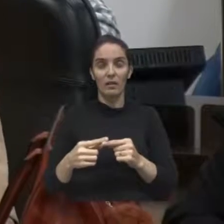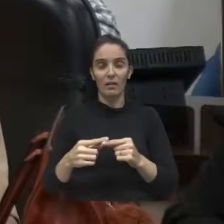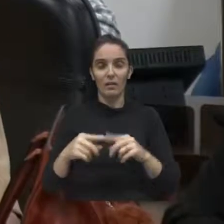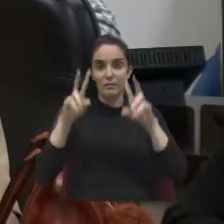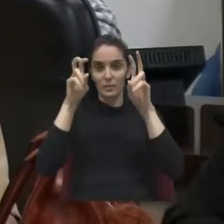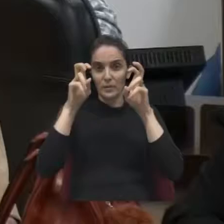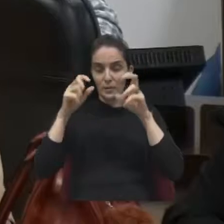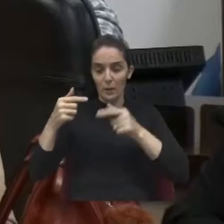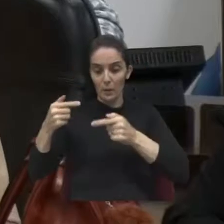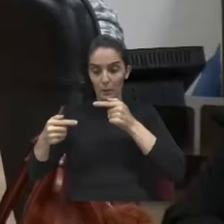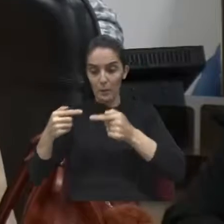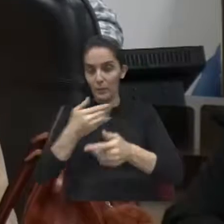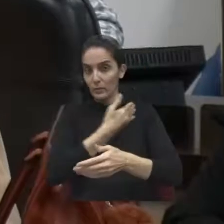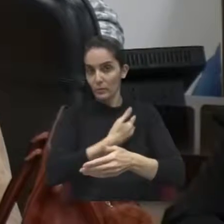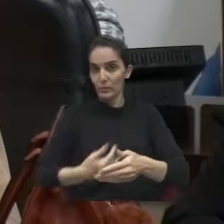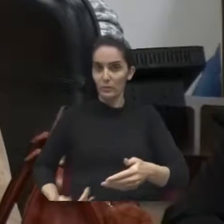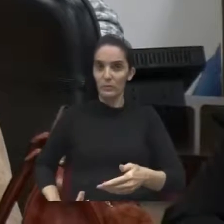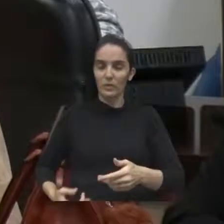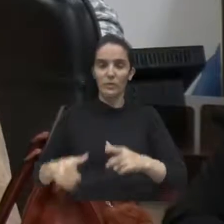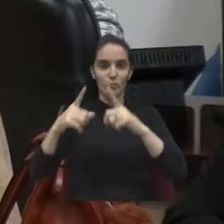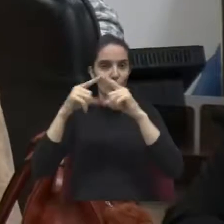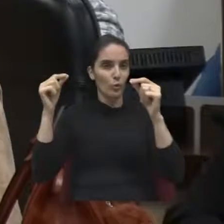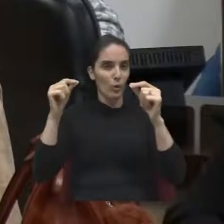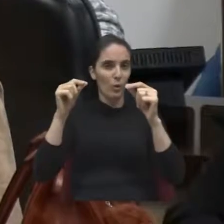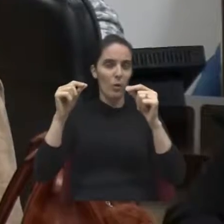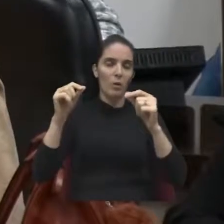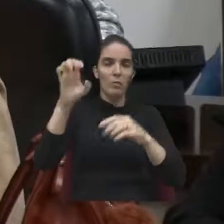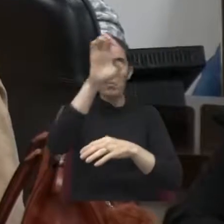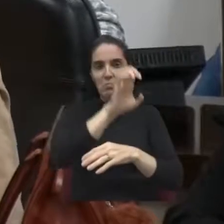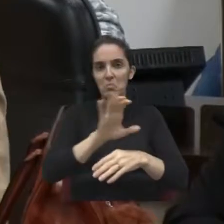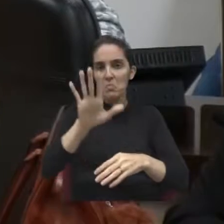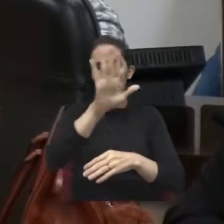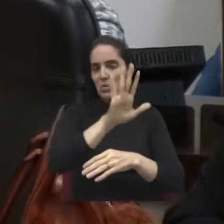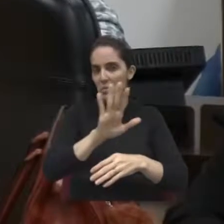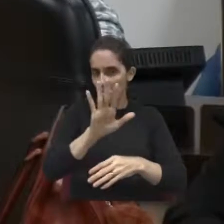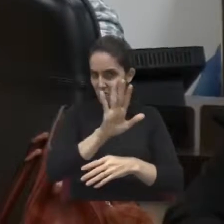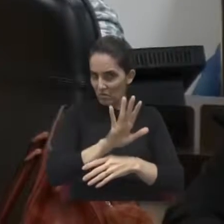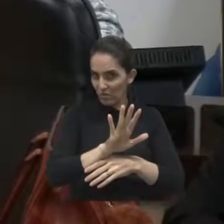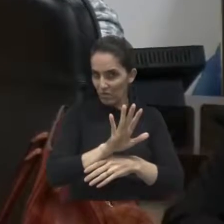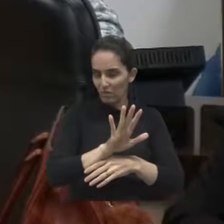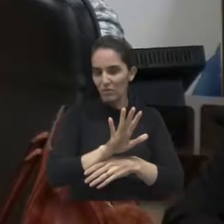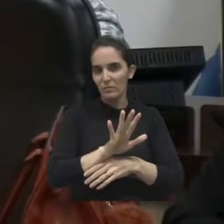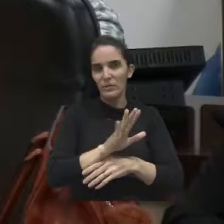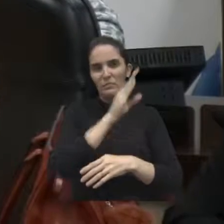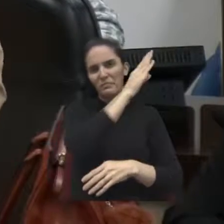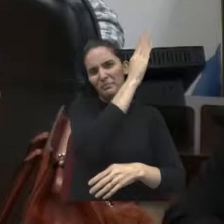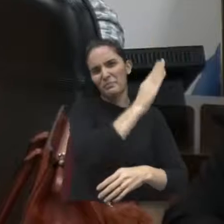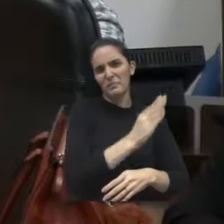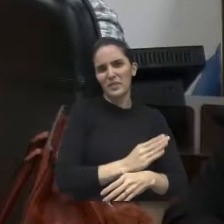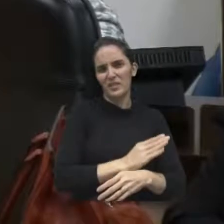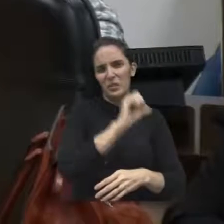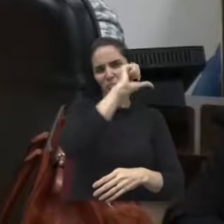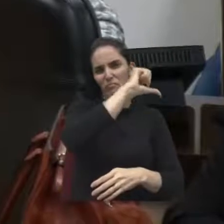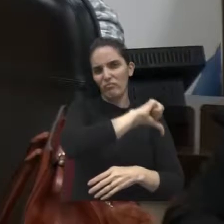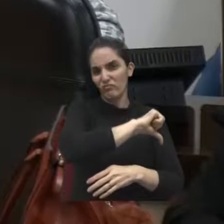aqui, Japão, Europa, nós estamos muito aquém do que nós